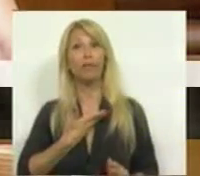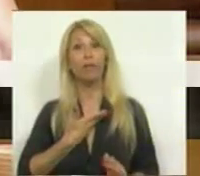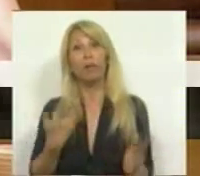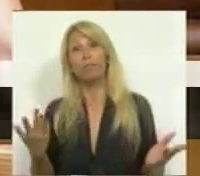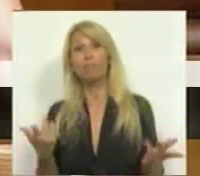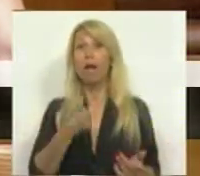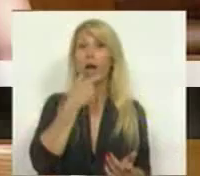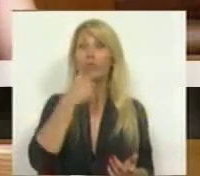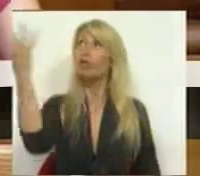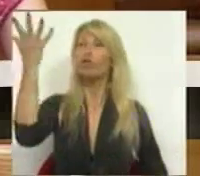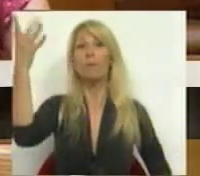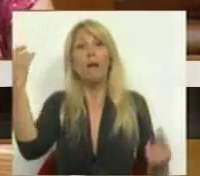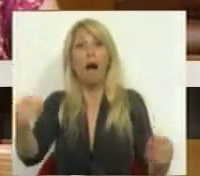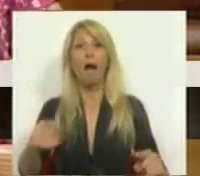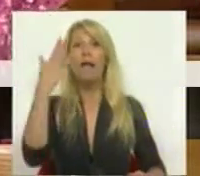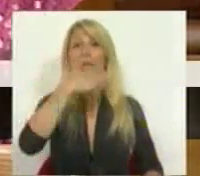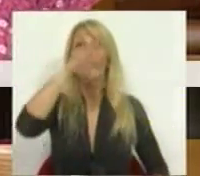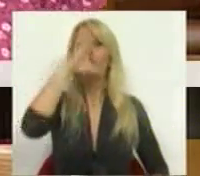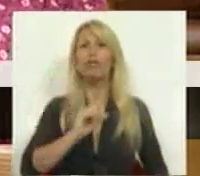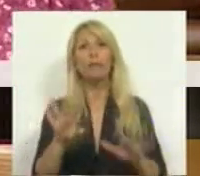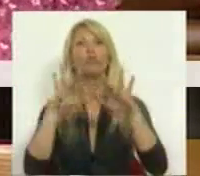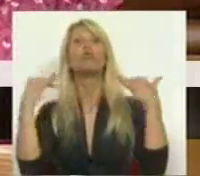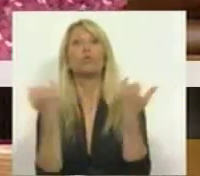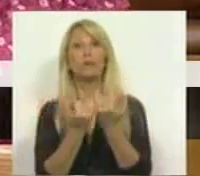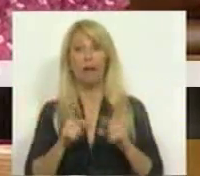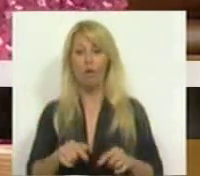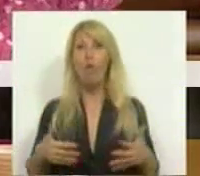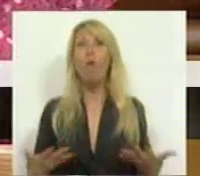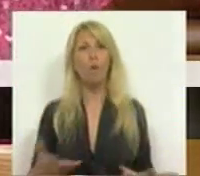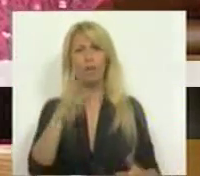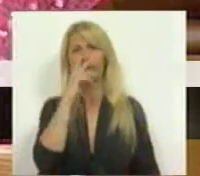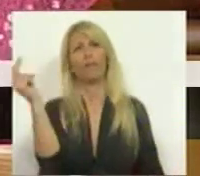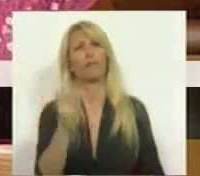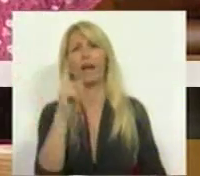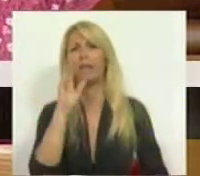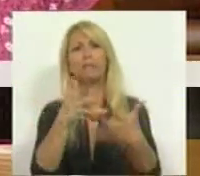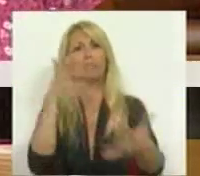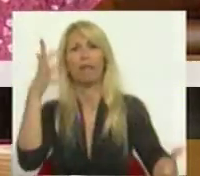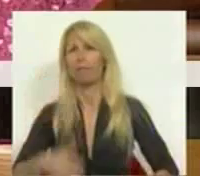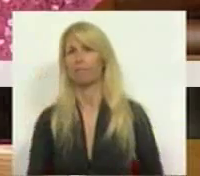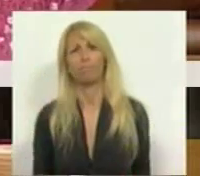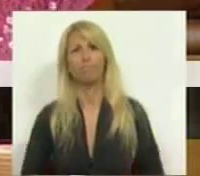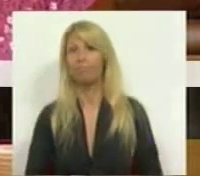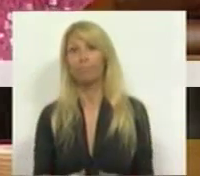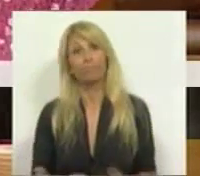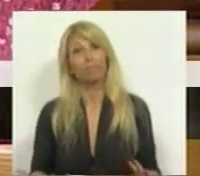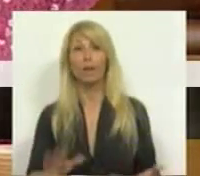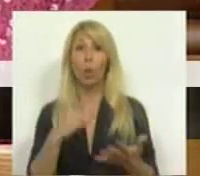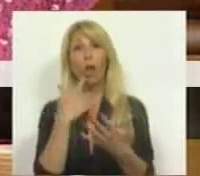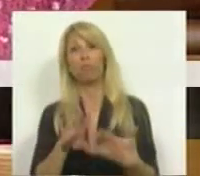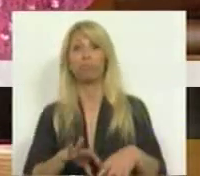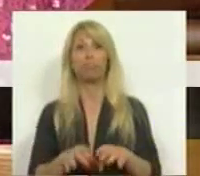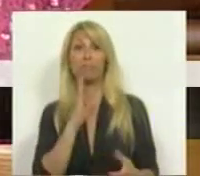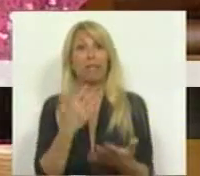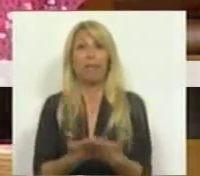E só há soberania se o Estado Social, já hoje tão debilitado, não for desconfigurado de forma